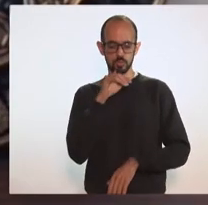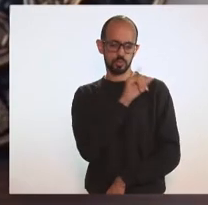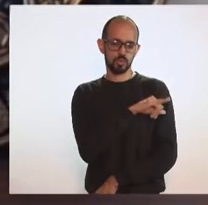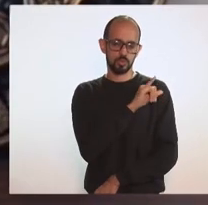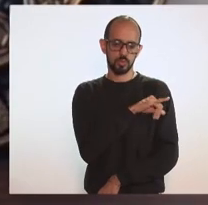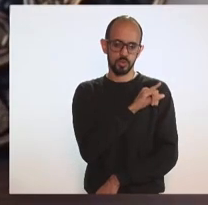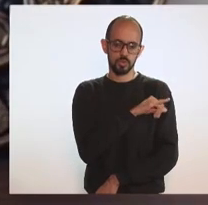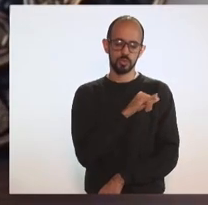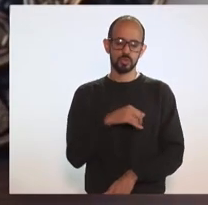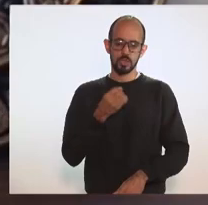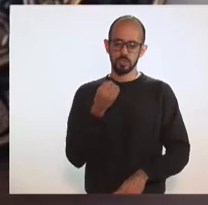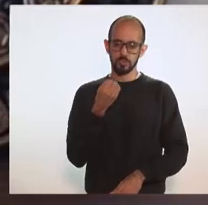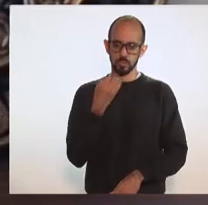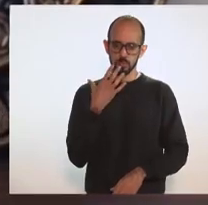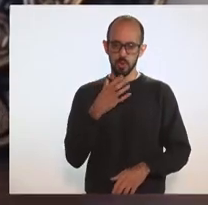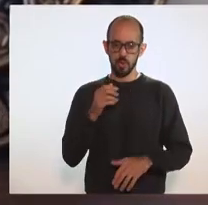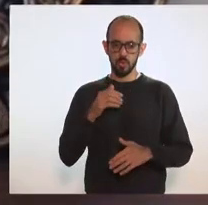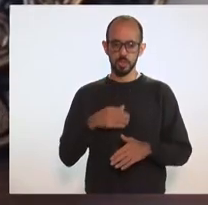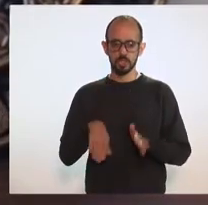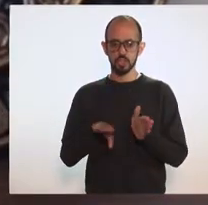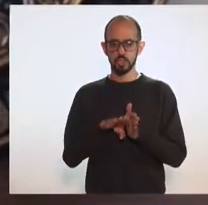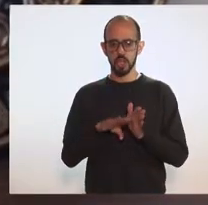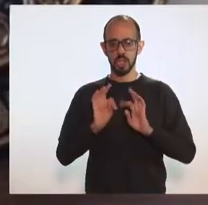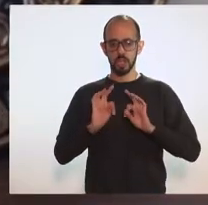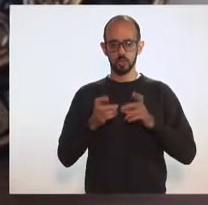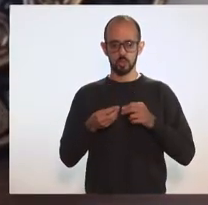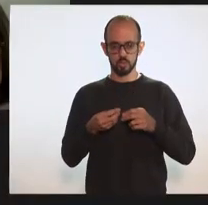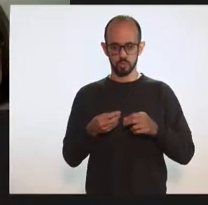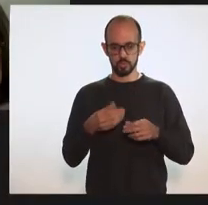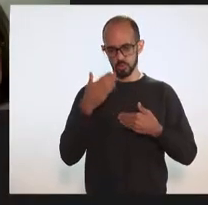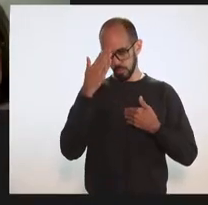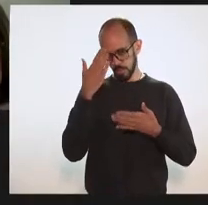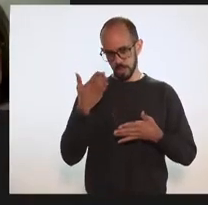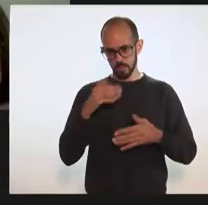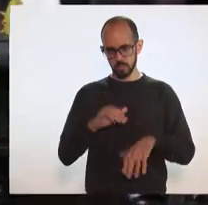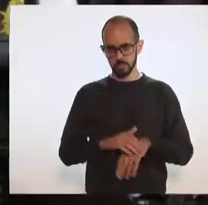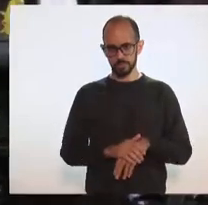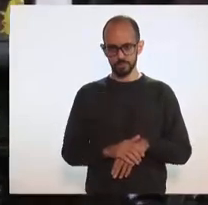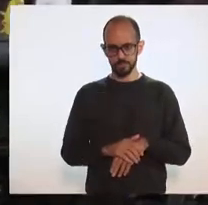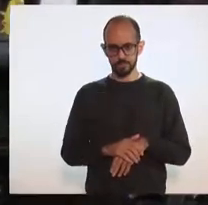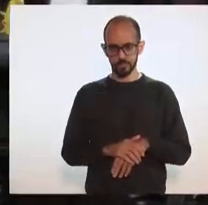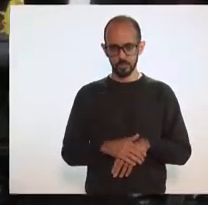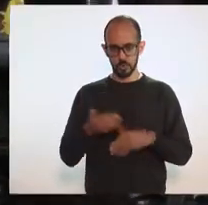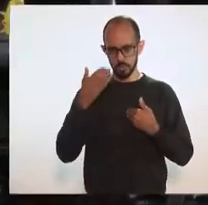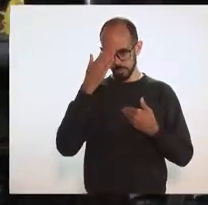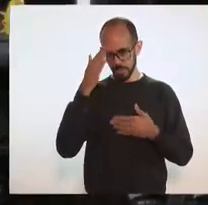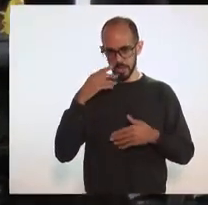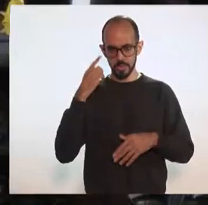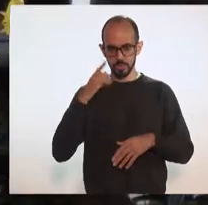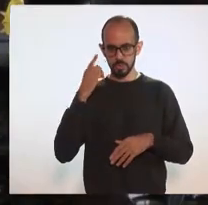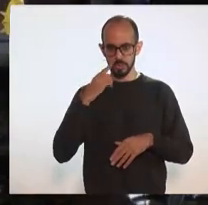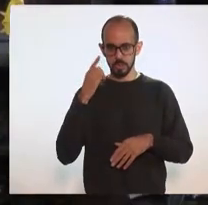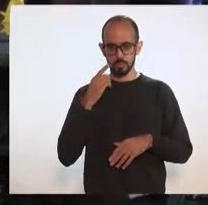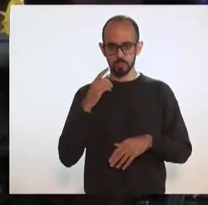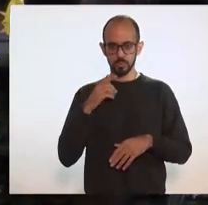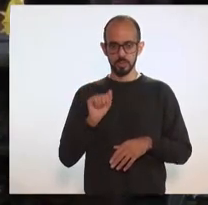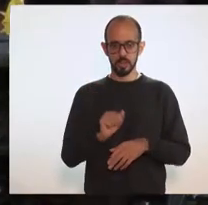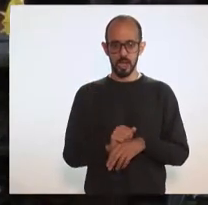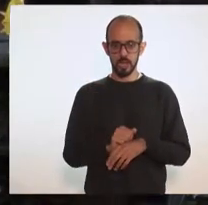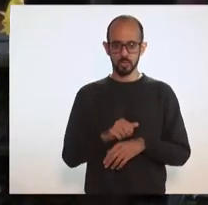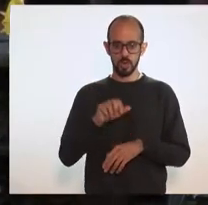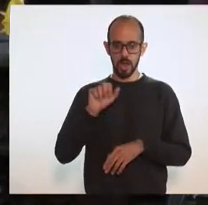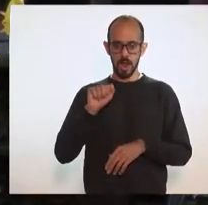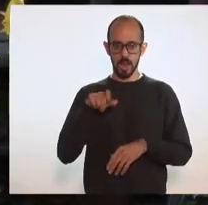e que chegue a todos muito obrigado muito obrigado Deputado Alexandre finococo